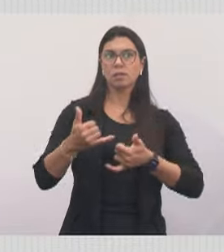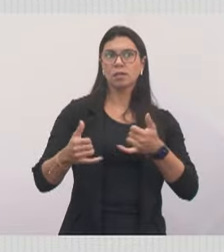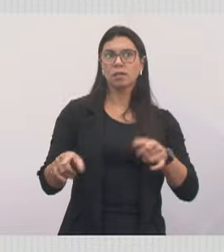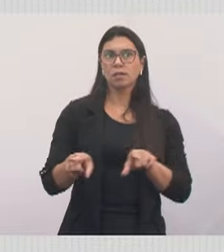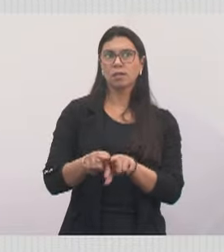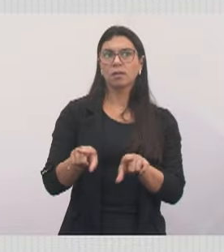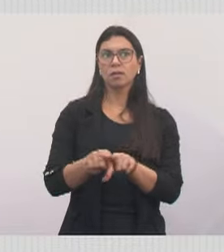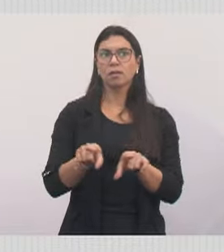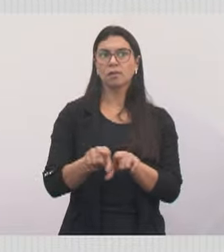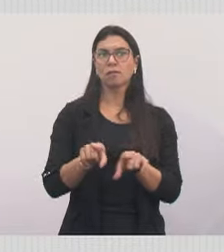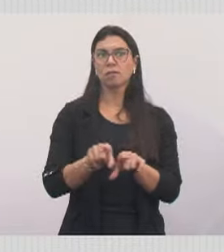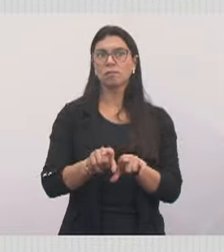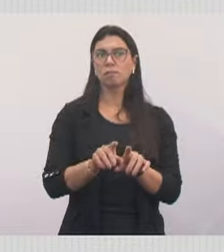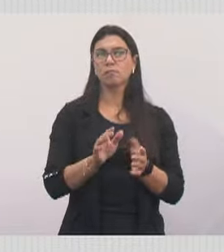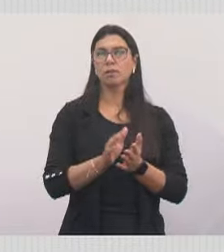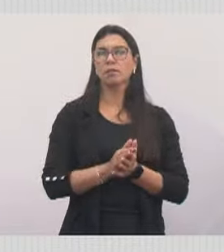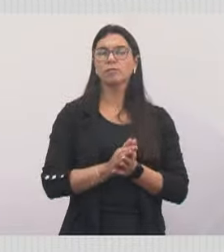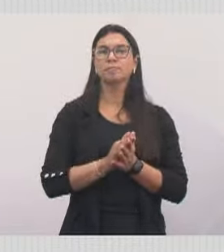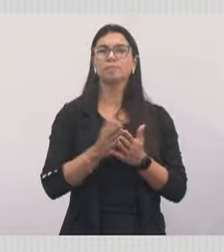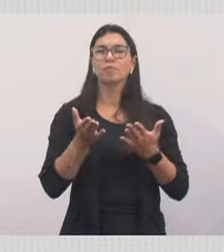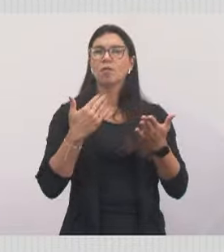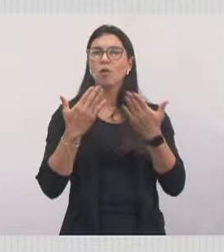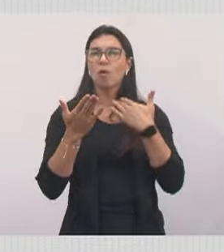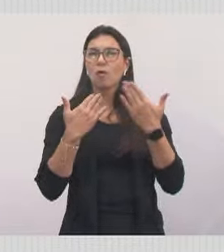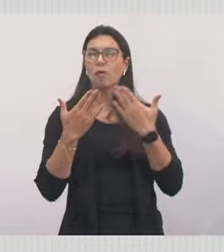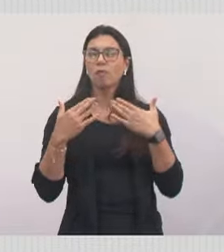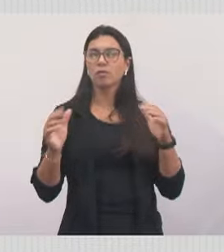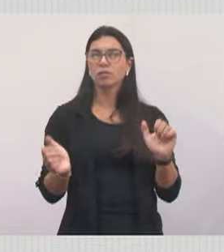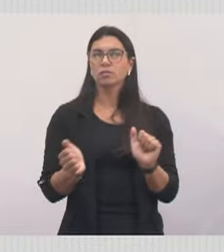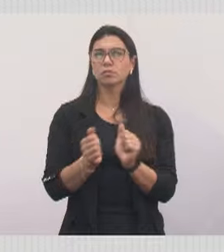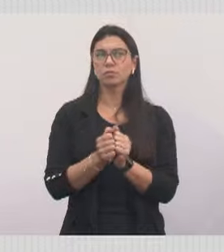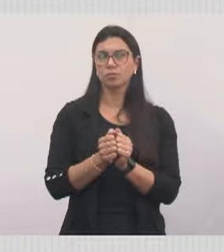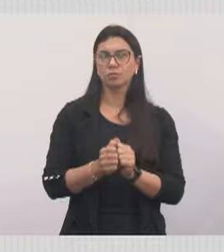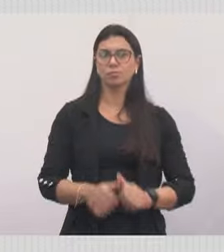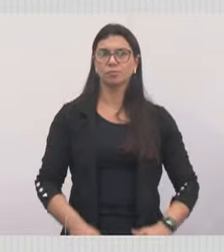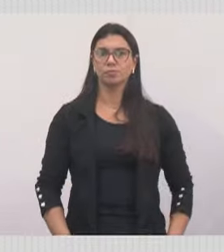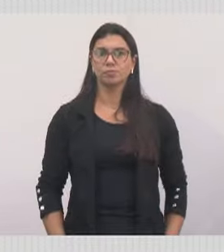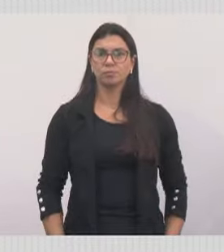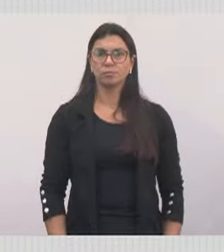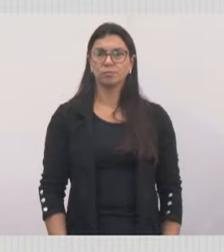entretenimento para aqueles que não têm acesso regular a tais oportunidades. Próximo.